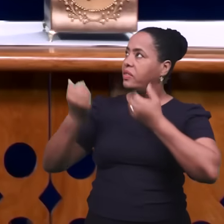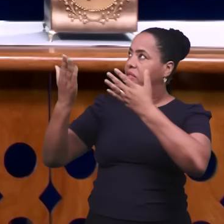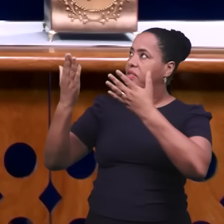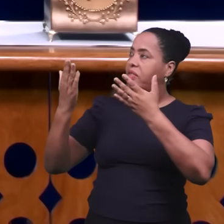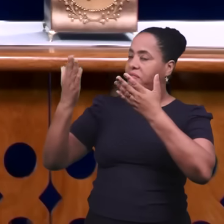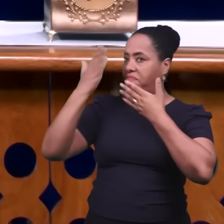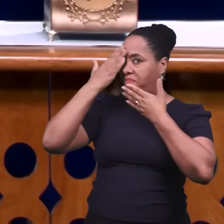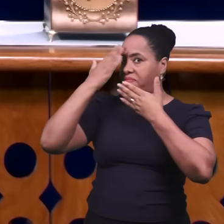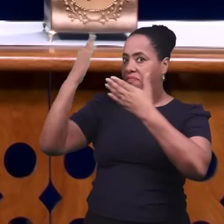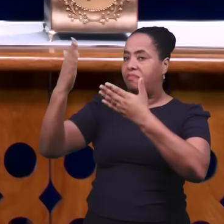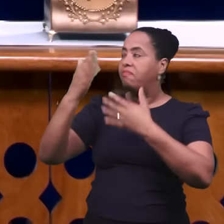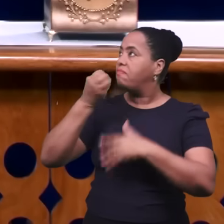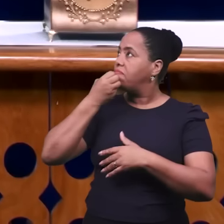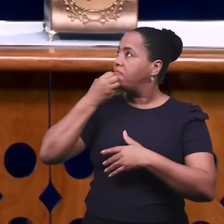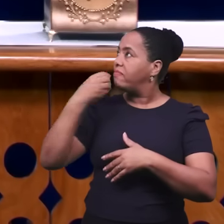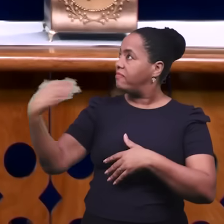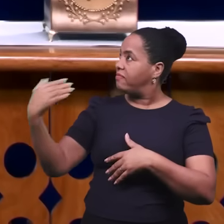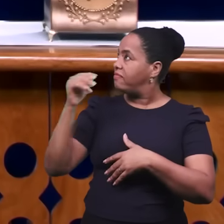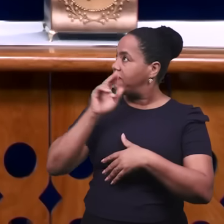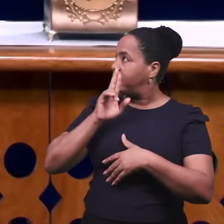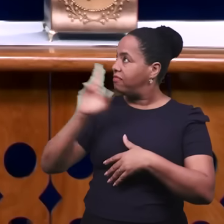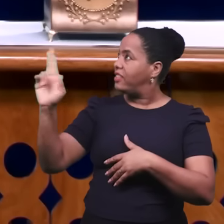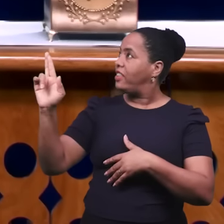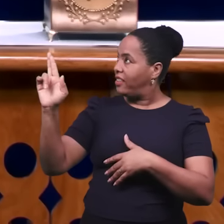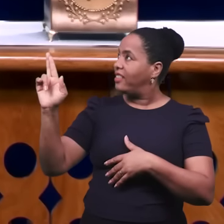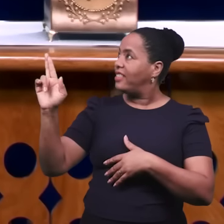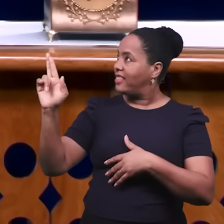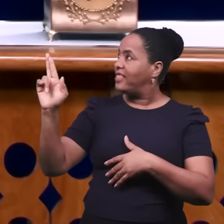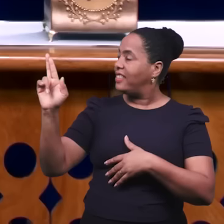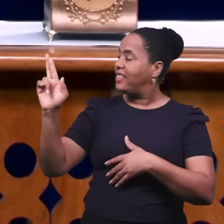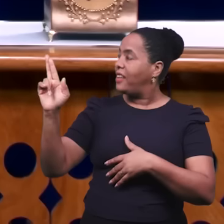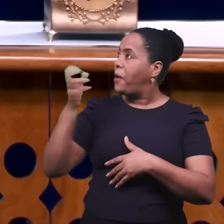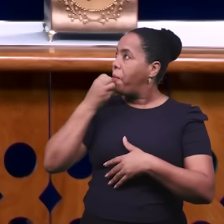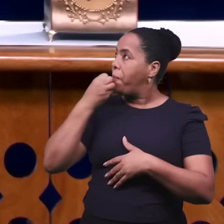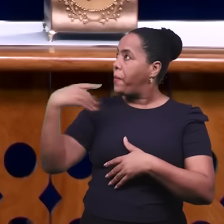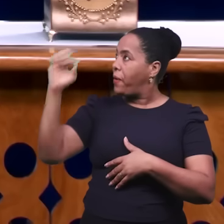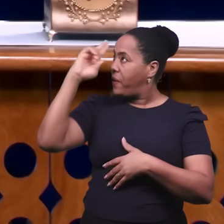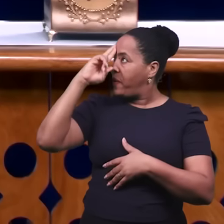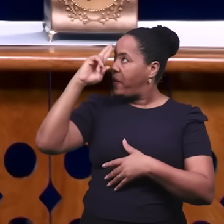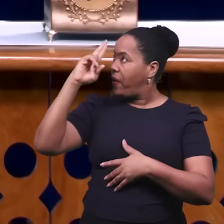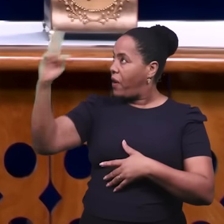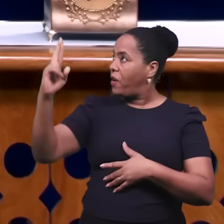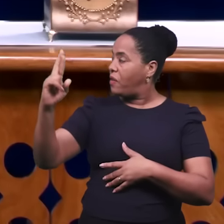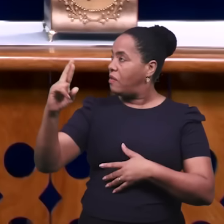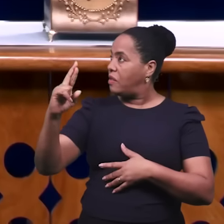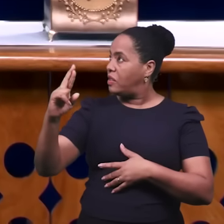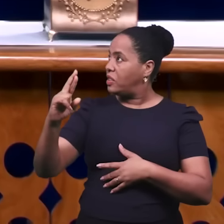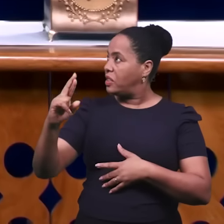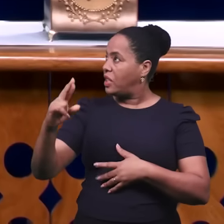glorificação. Bendito seja o Senhor, que não nos deu por presa.